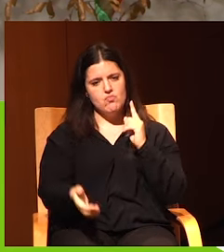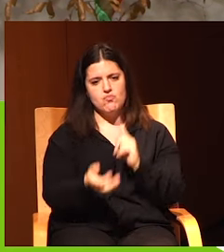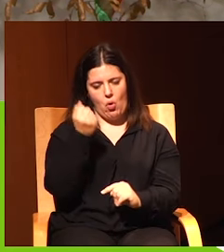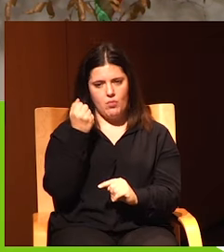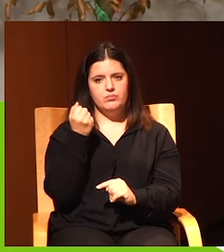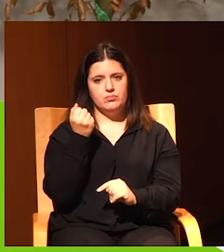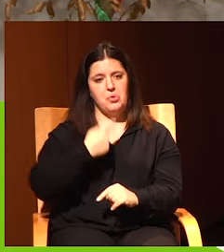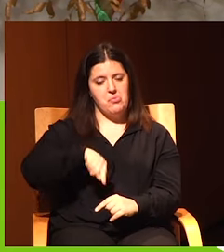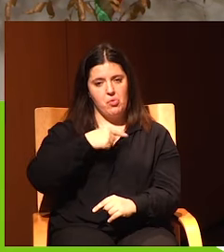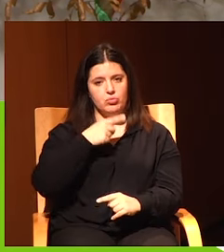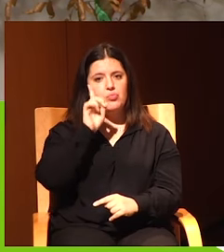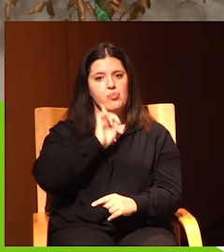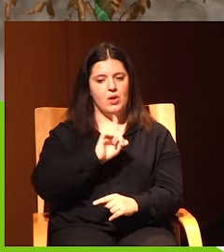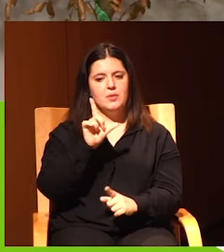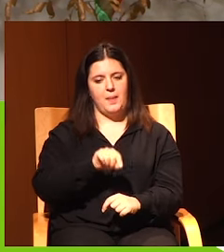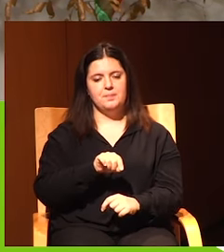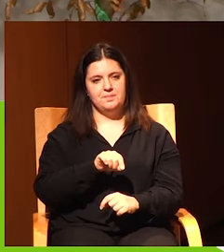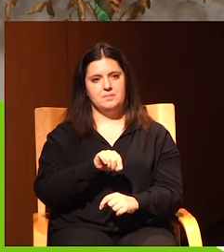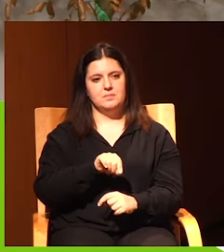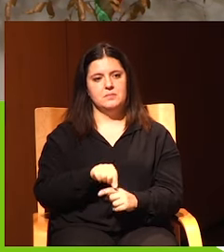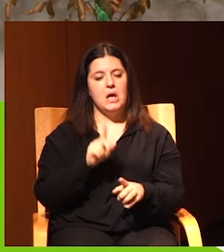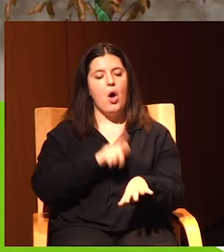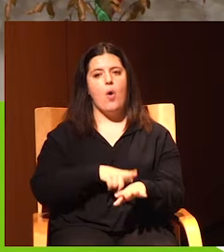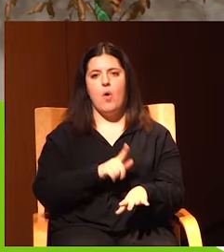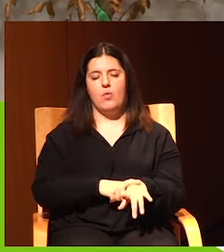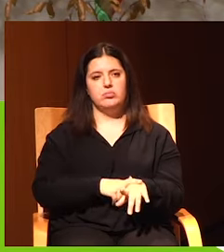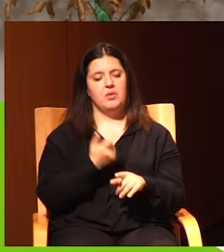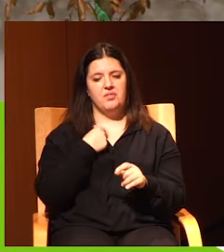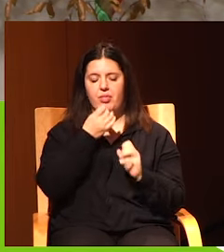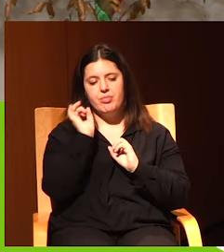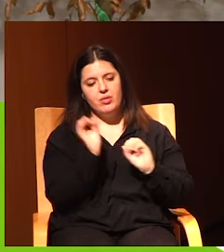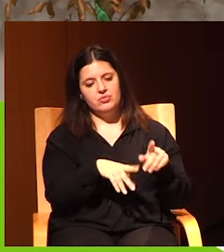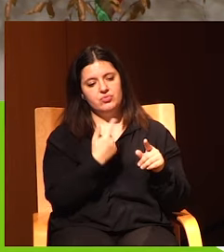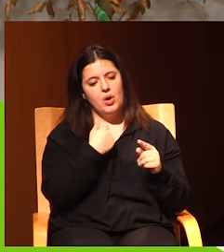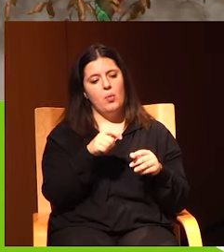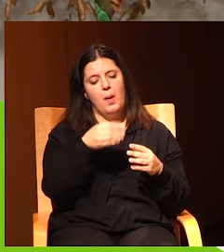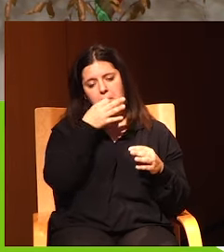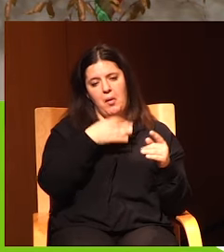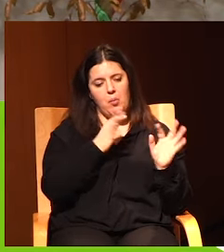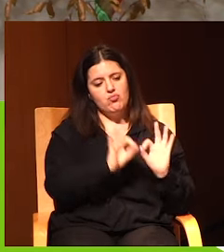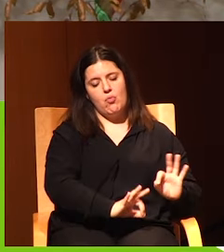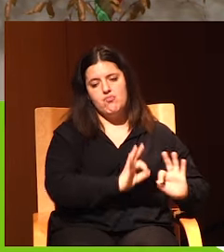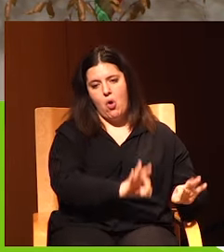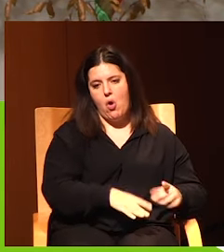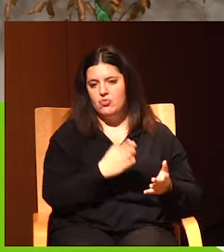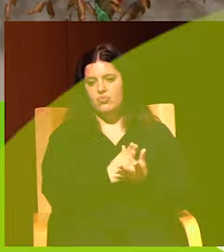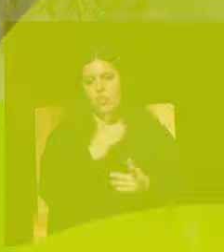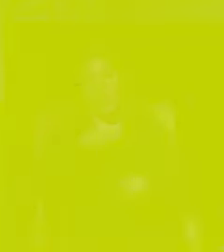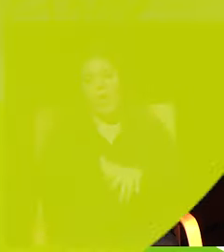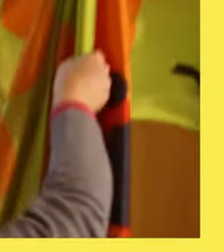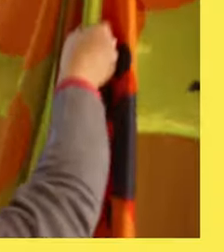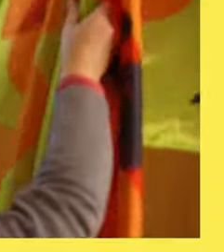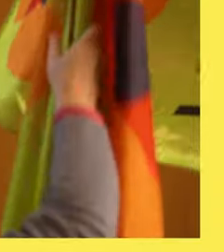concretizar nós mulheres também é hora de deixarmos apenas de fazer pequenos almoços é hora de fazer